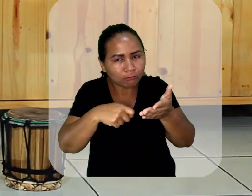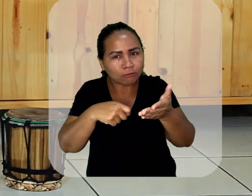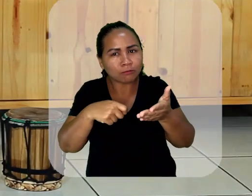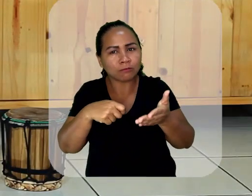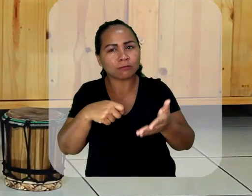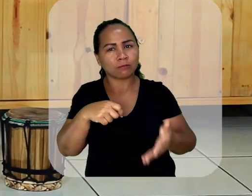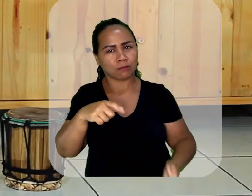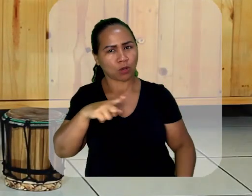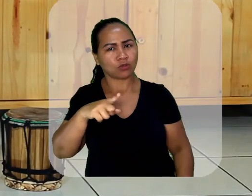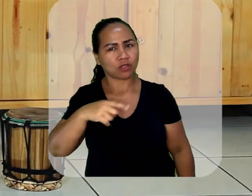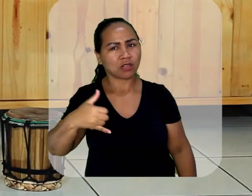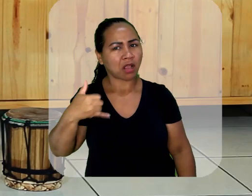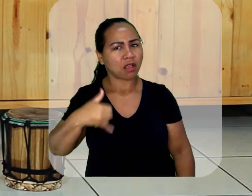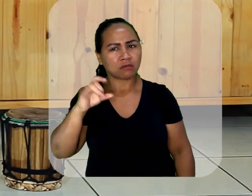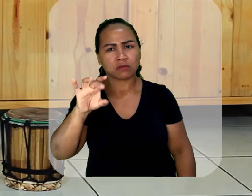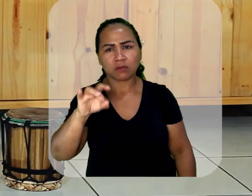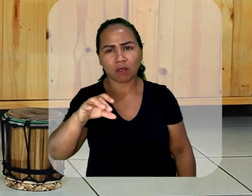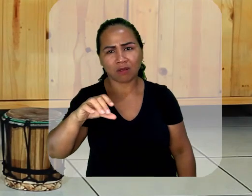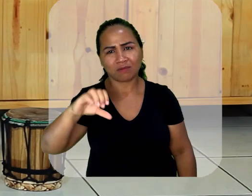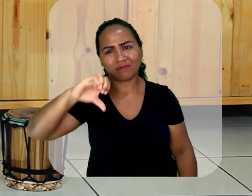Eu tinha apenas 9 anos.